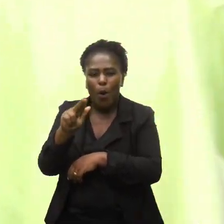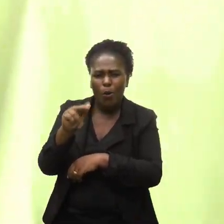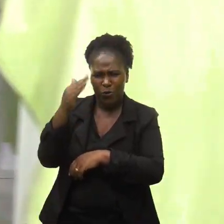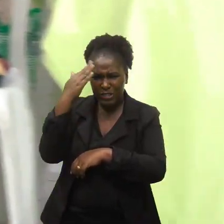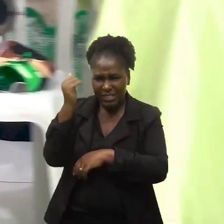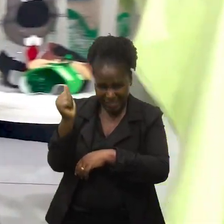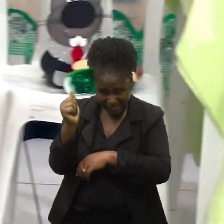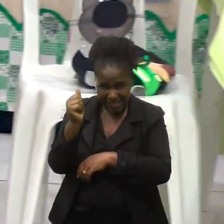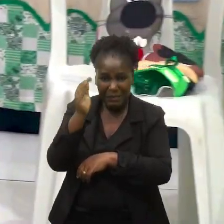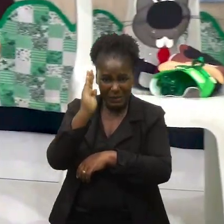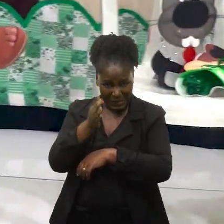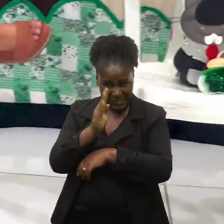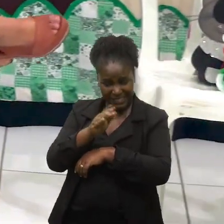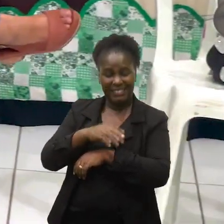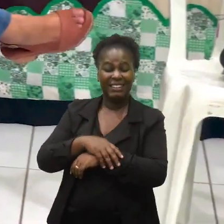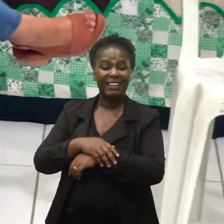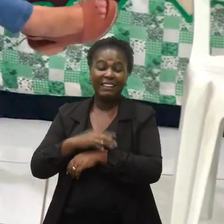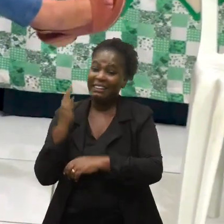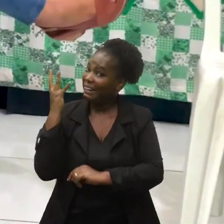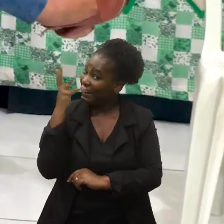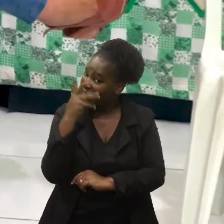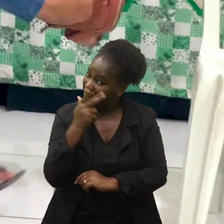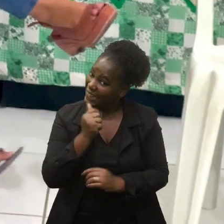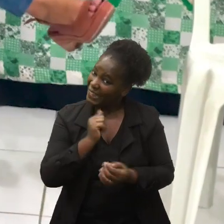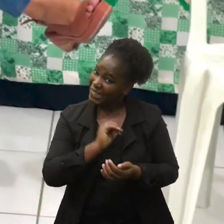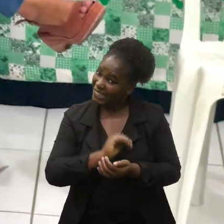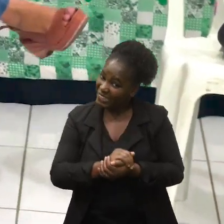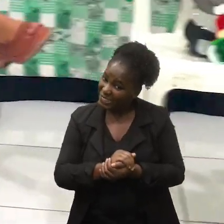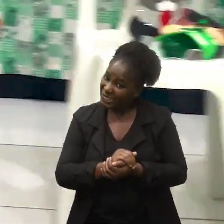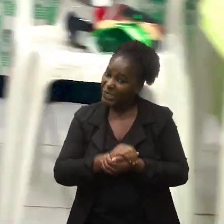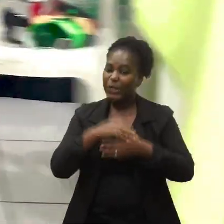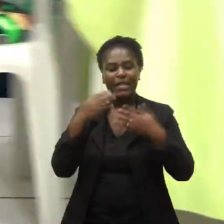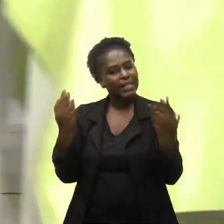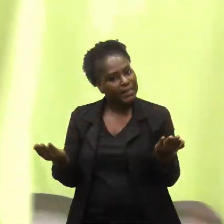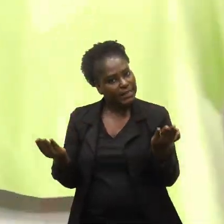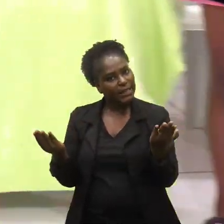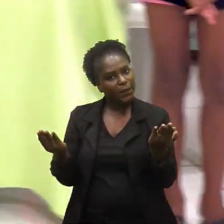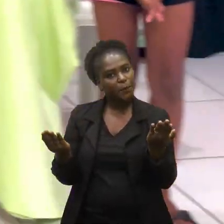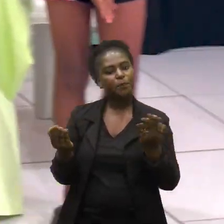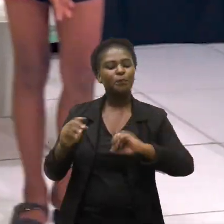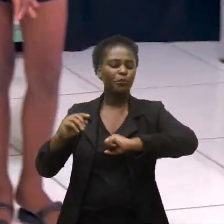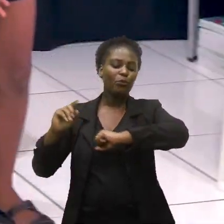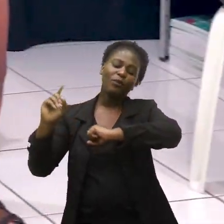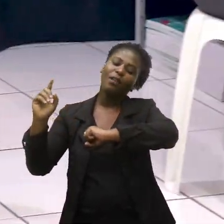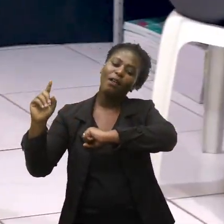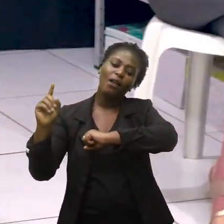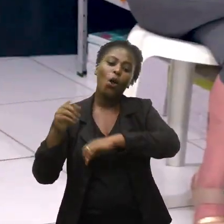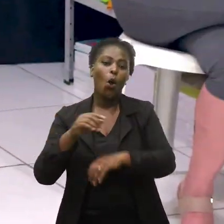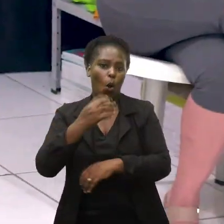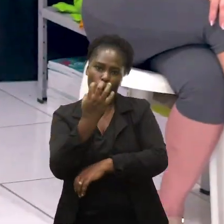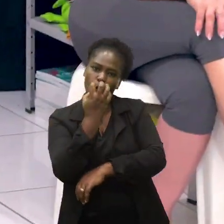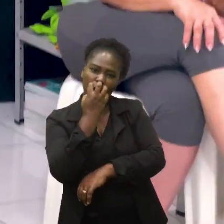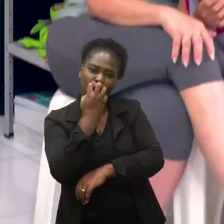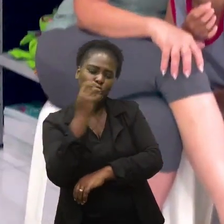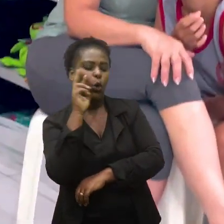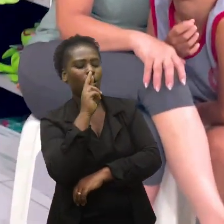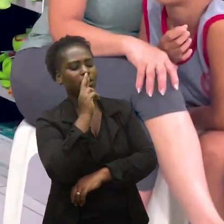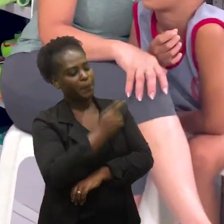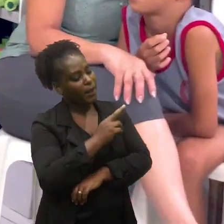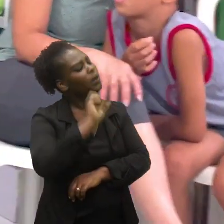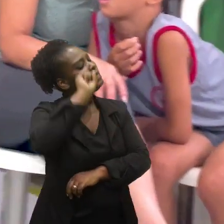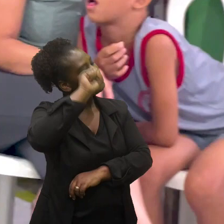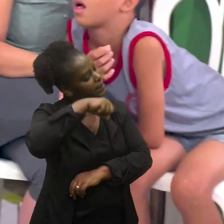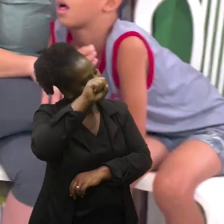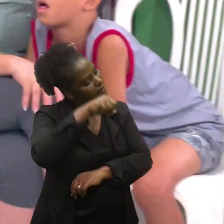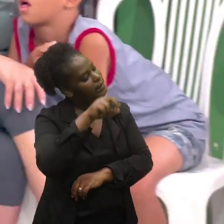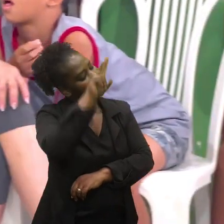Que lindo! Aí ele disse: sim, Dona Baratinha, eu quero me casar com